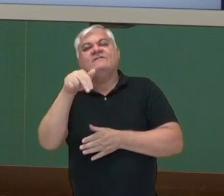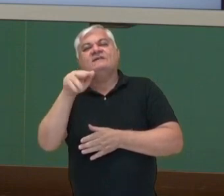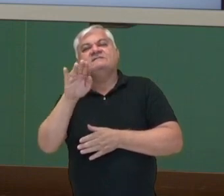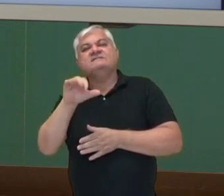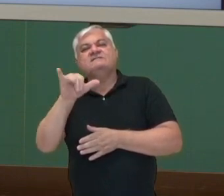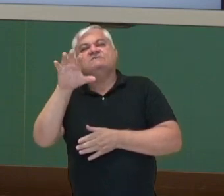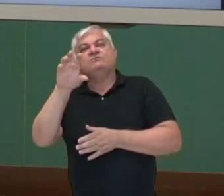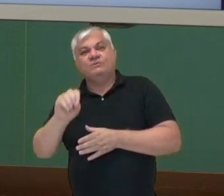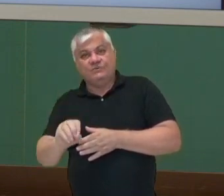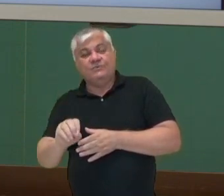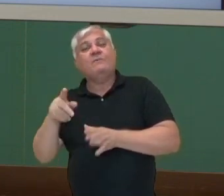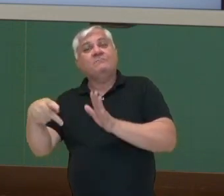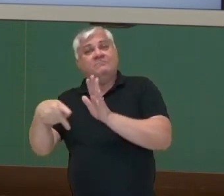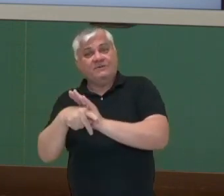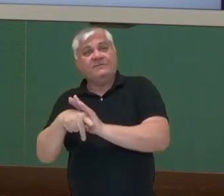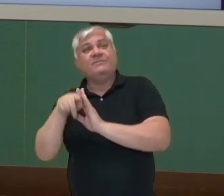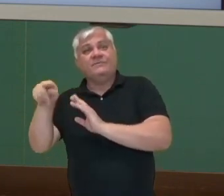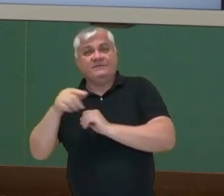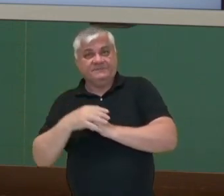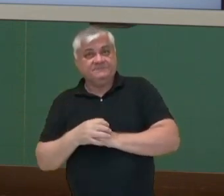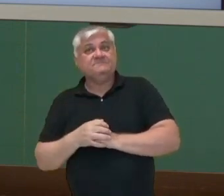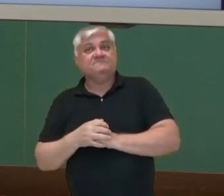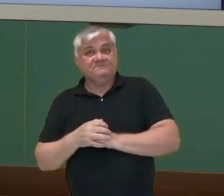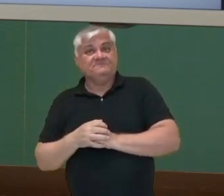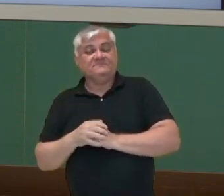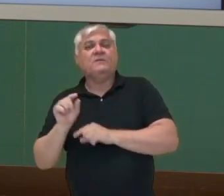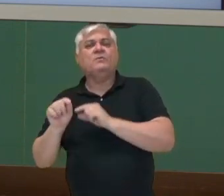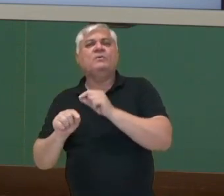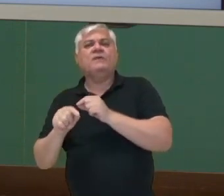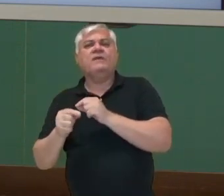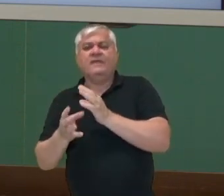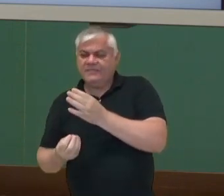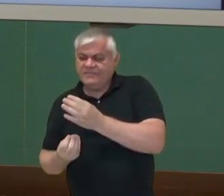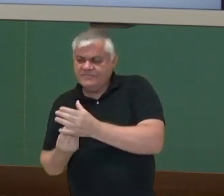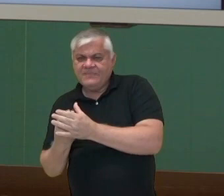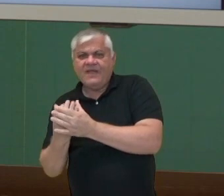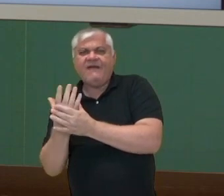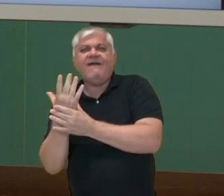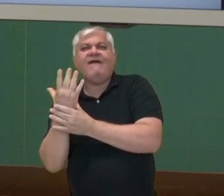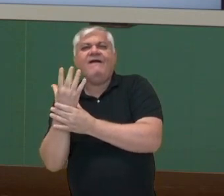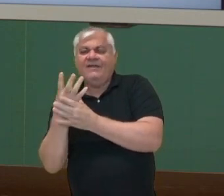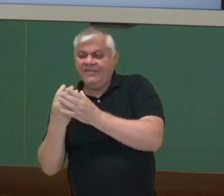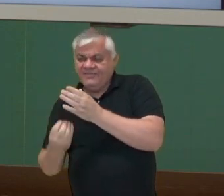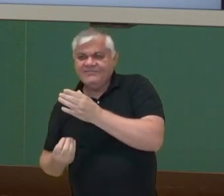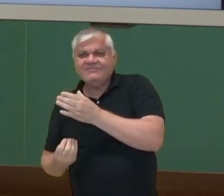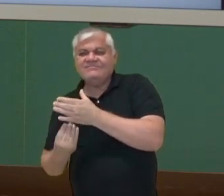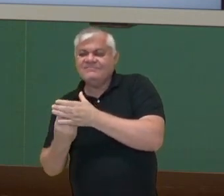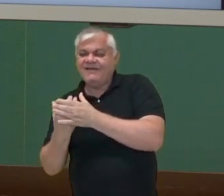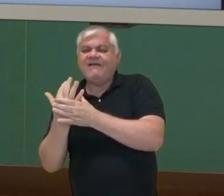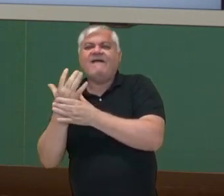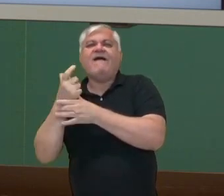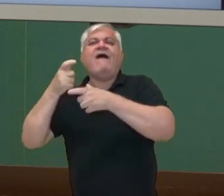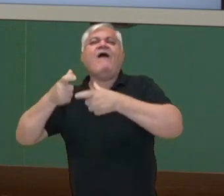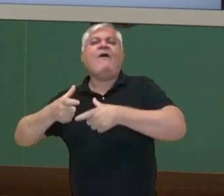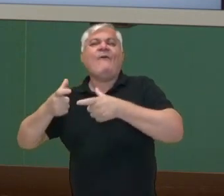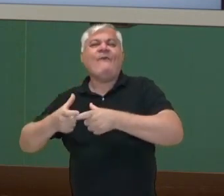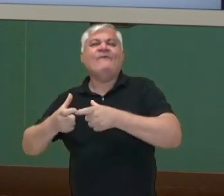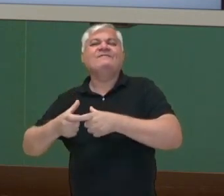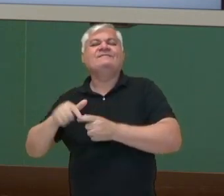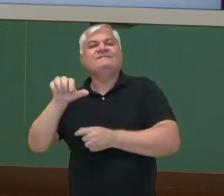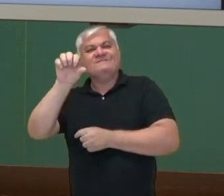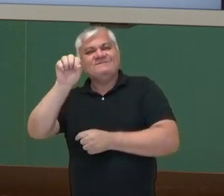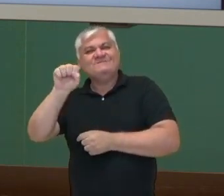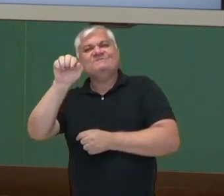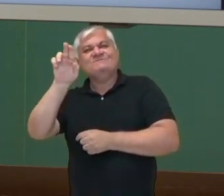sudeste. Característica bem importante, as nascentes do Rio São Francisco ficam no sudeste, que é uma região mais chuvosa do que